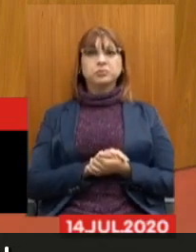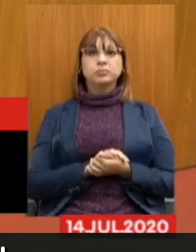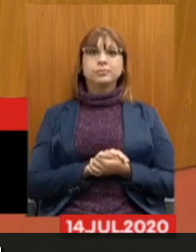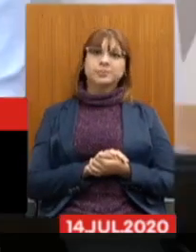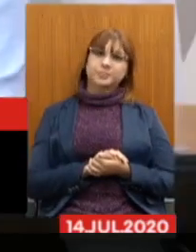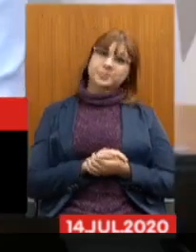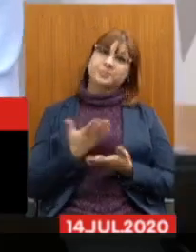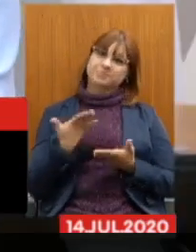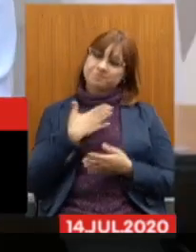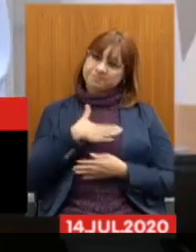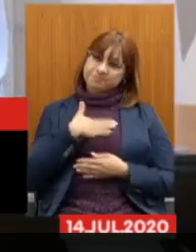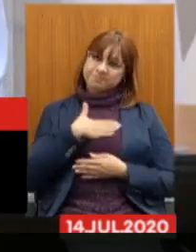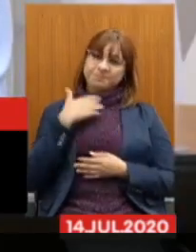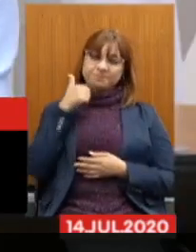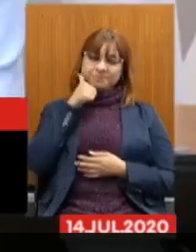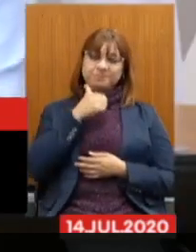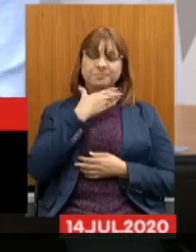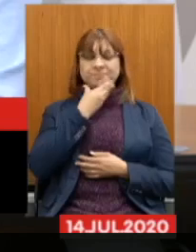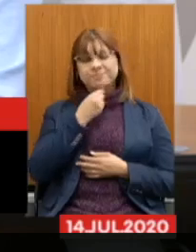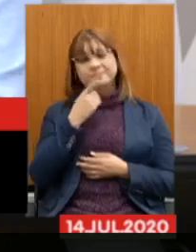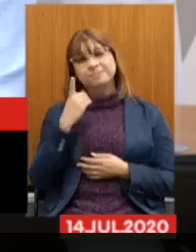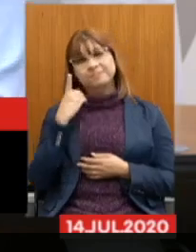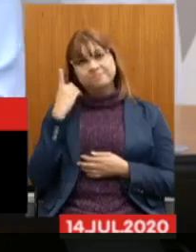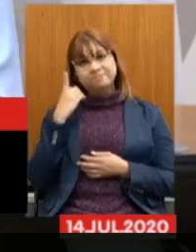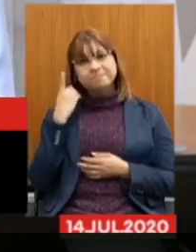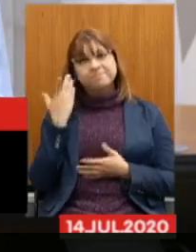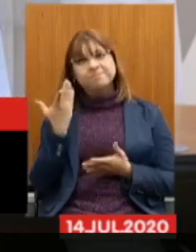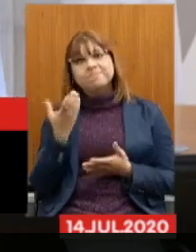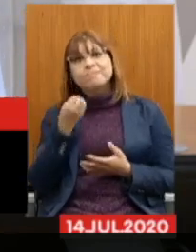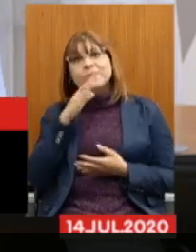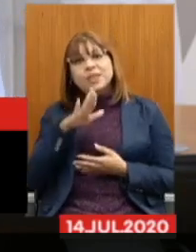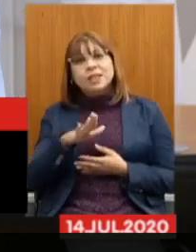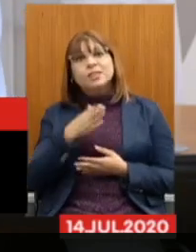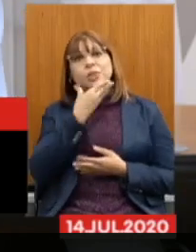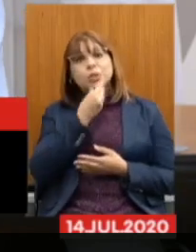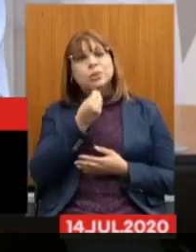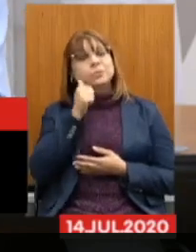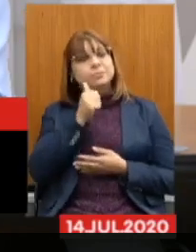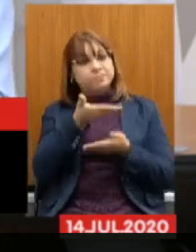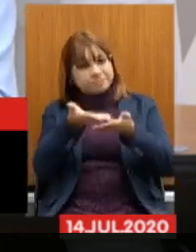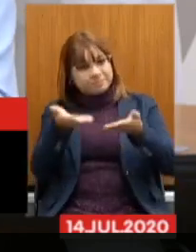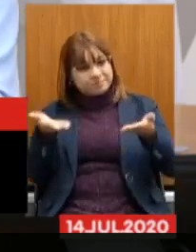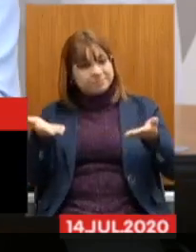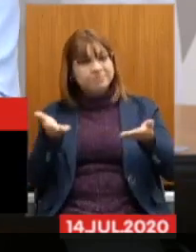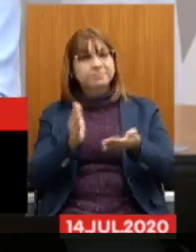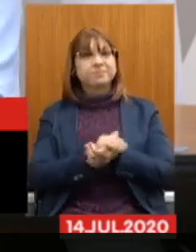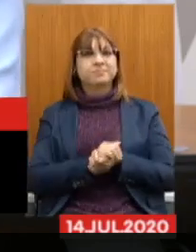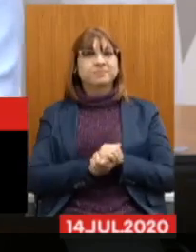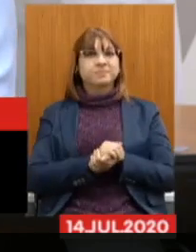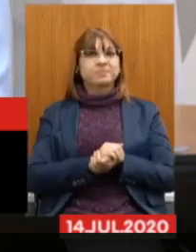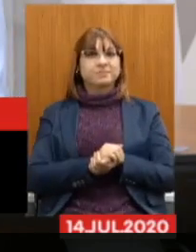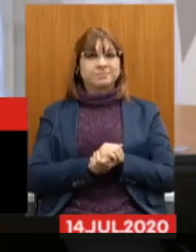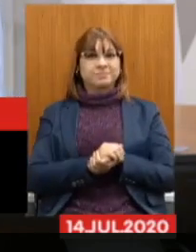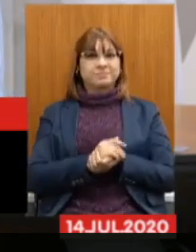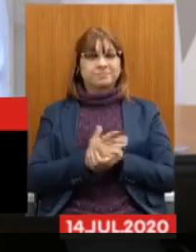Prezados deputados e deputadas, boa tarde. Senhores, senhoras, senhores servidores desta